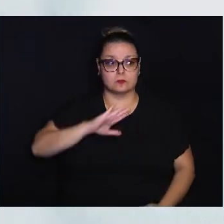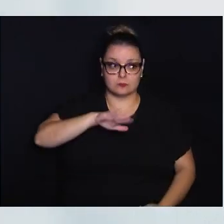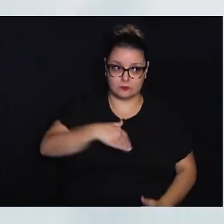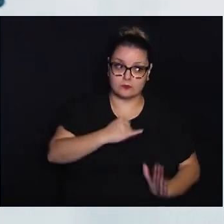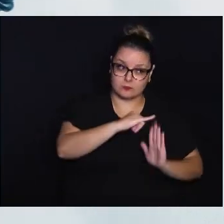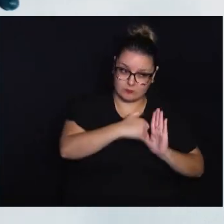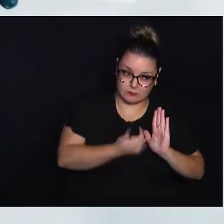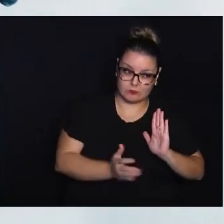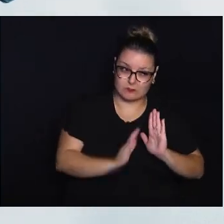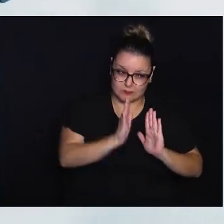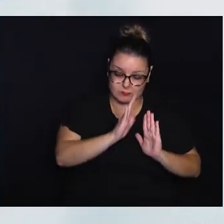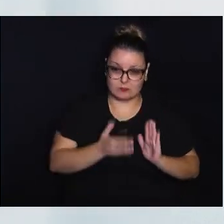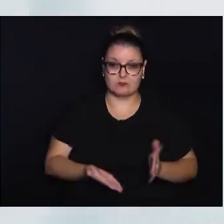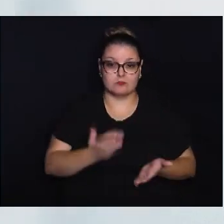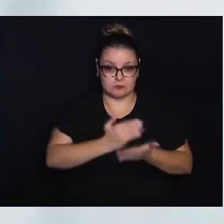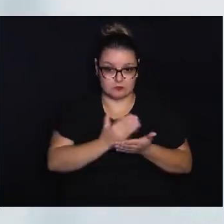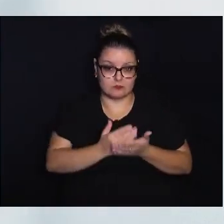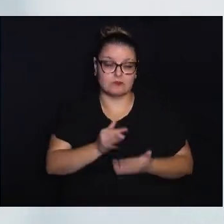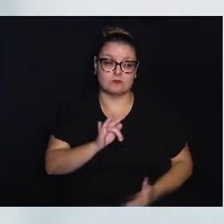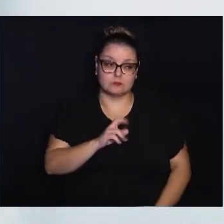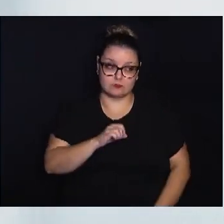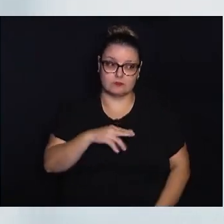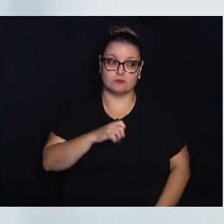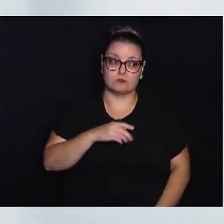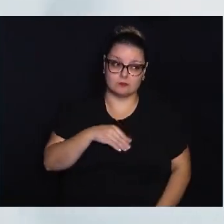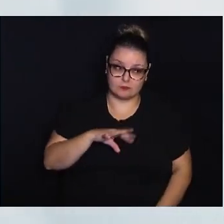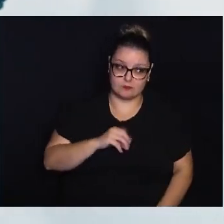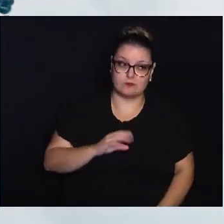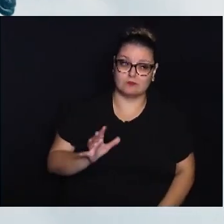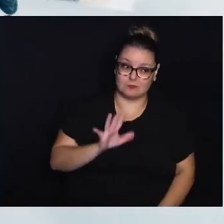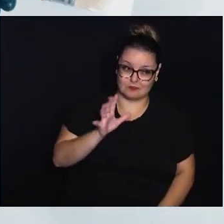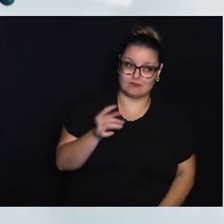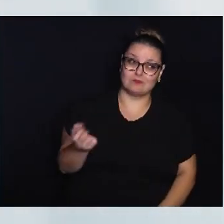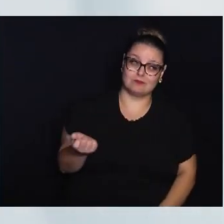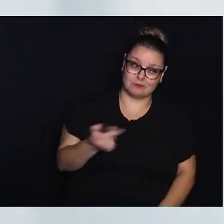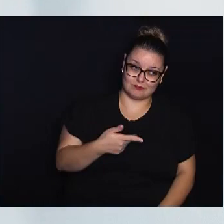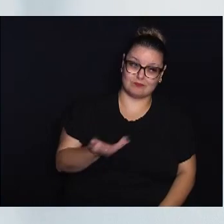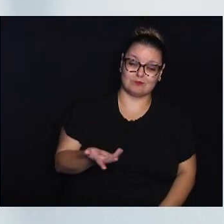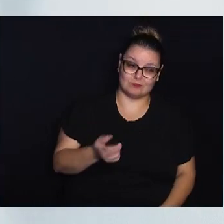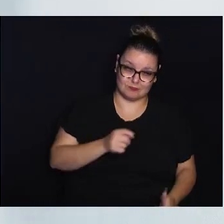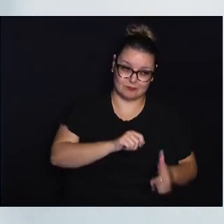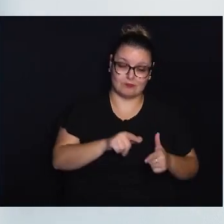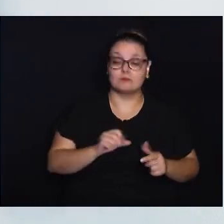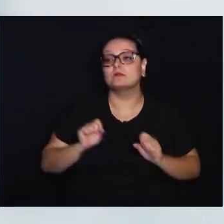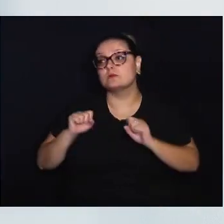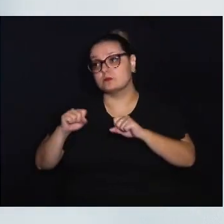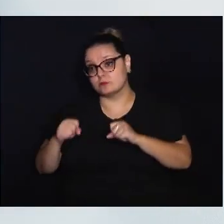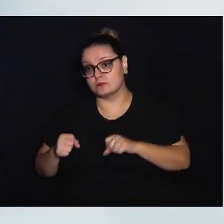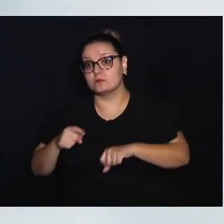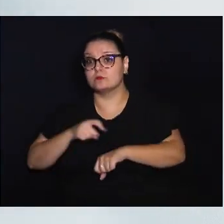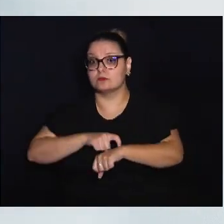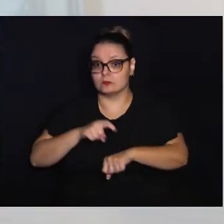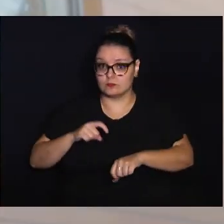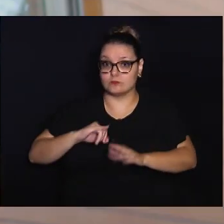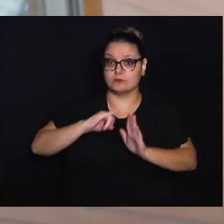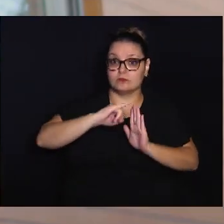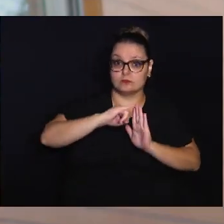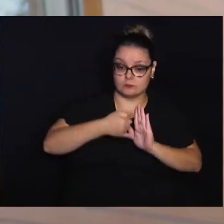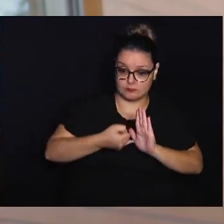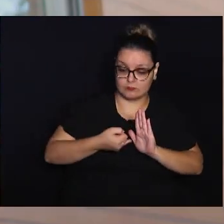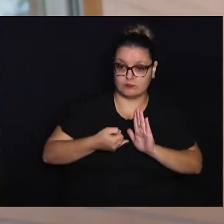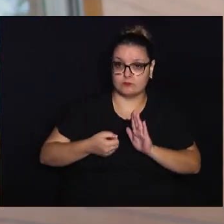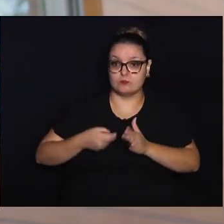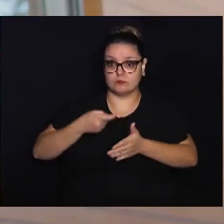quando os juros estão altos e a parcela do financiamento fica mais caro do que o aluguel? Isso, em momentos